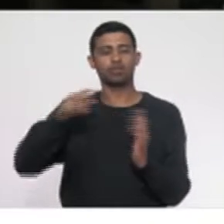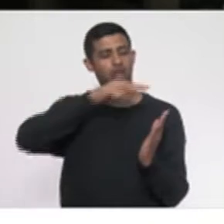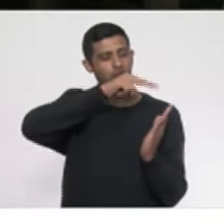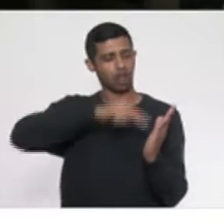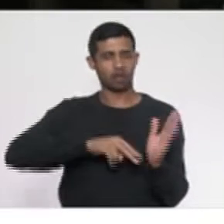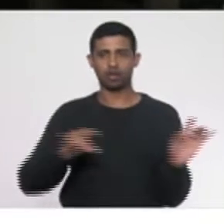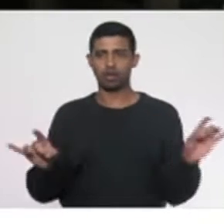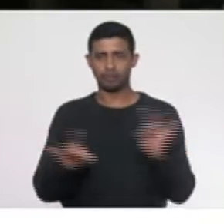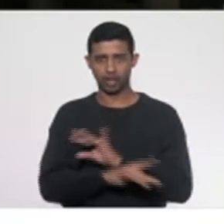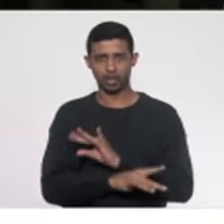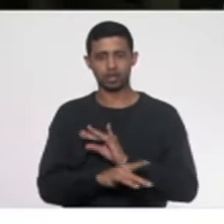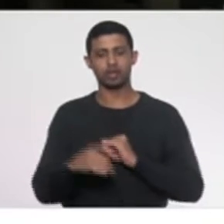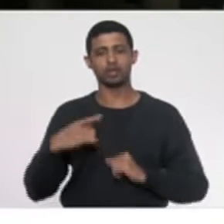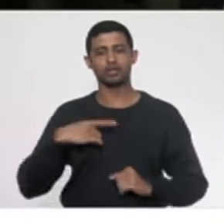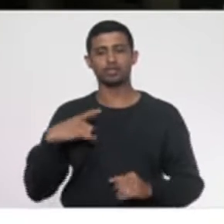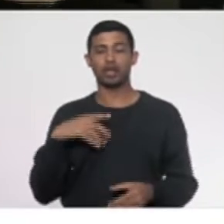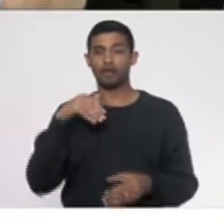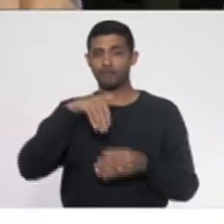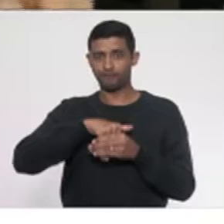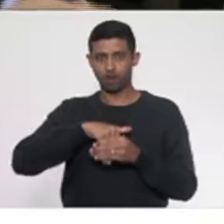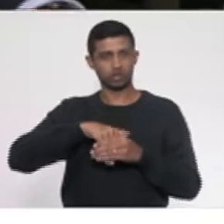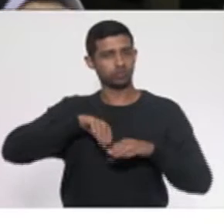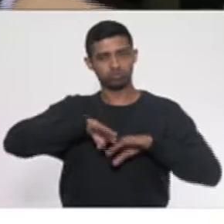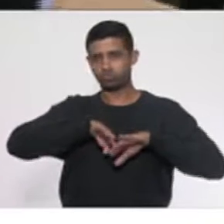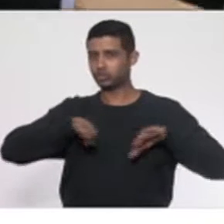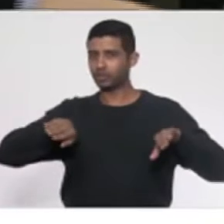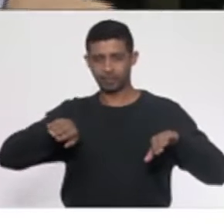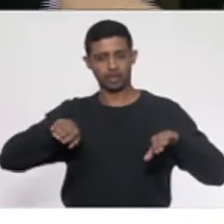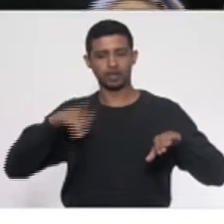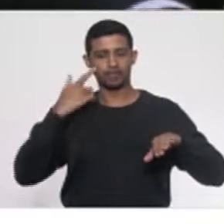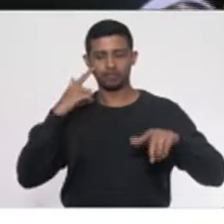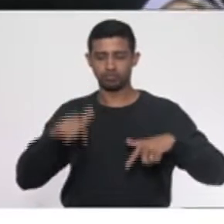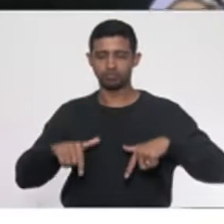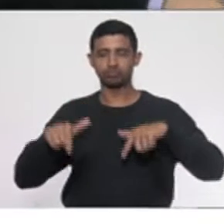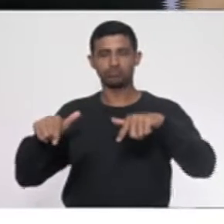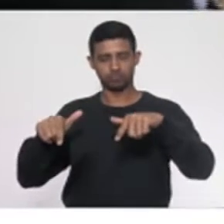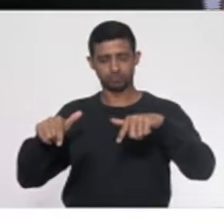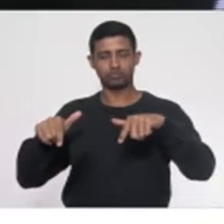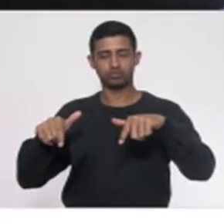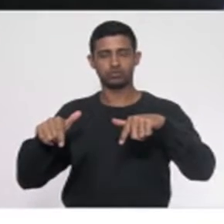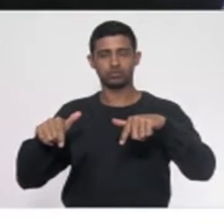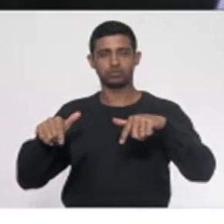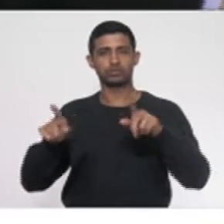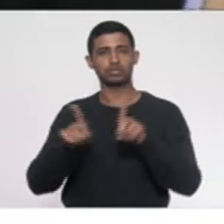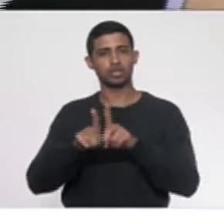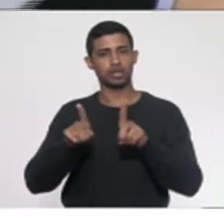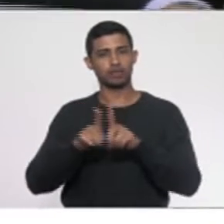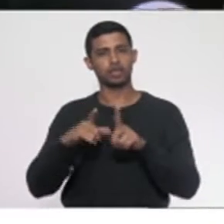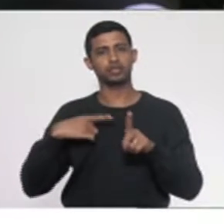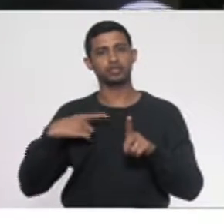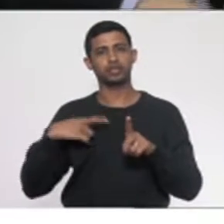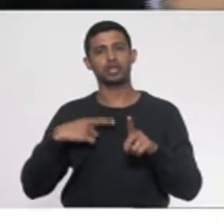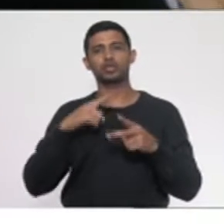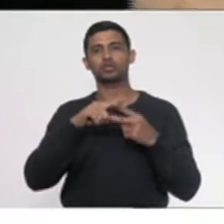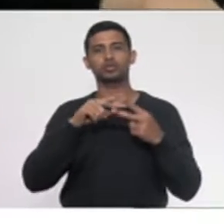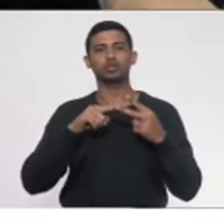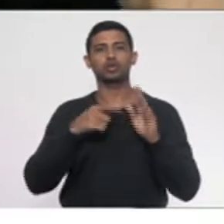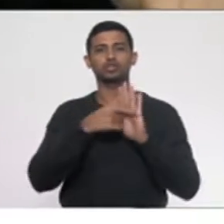dele, um voto separado e, além do mais, 2 destaques.